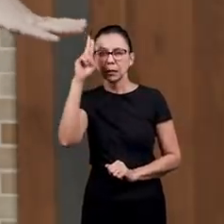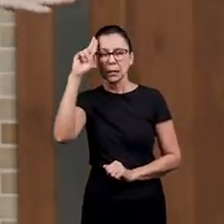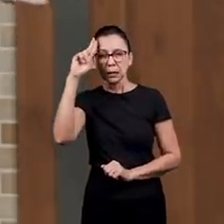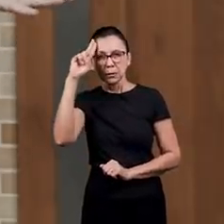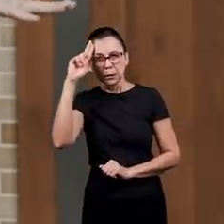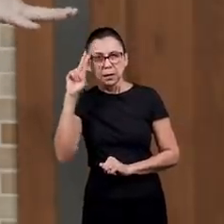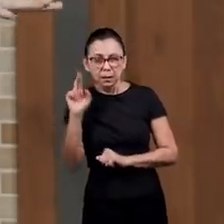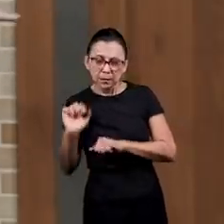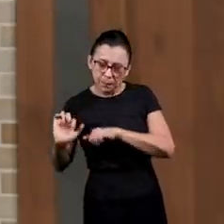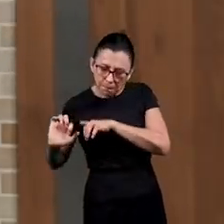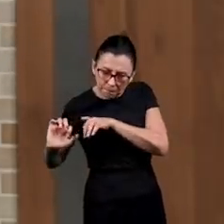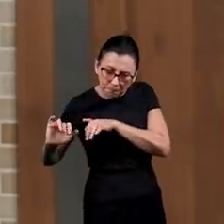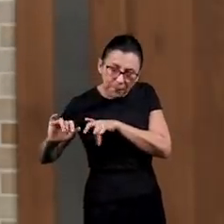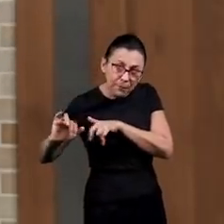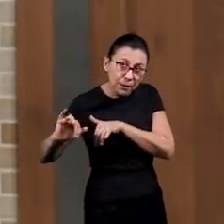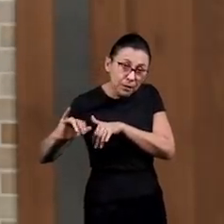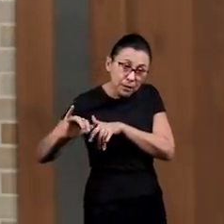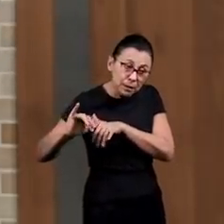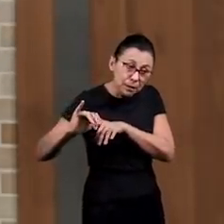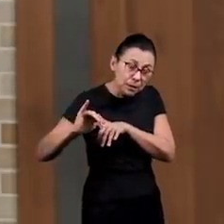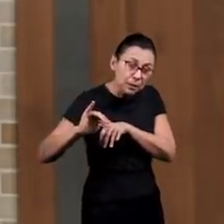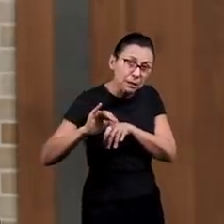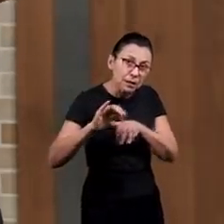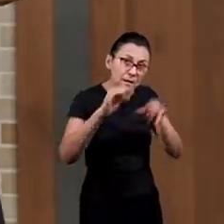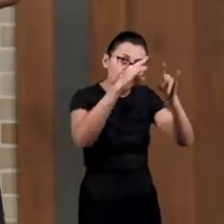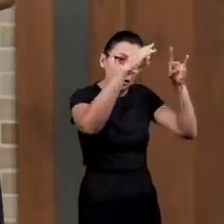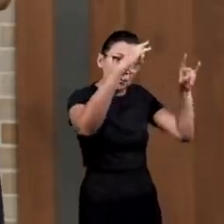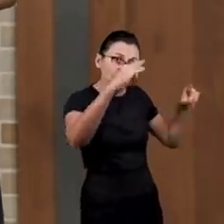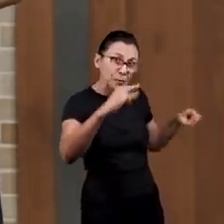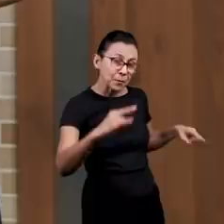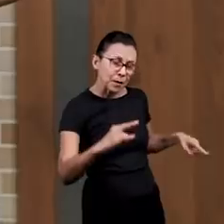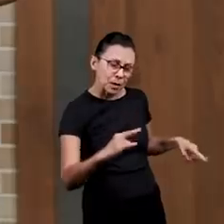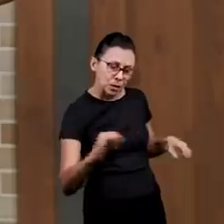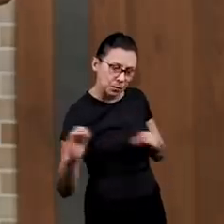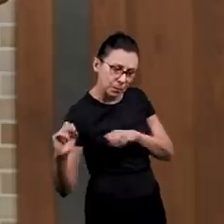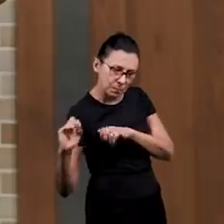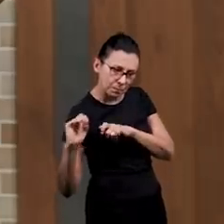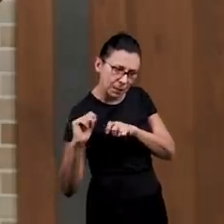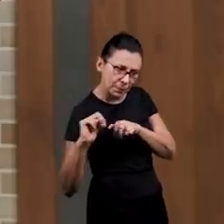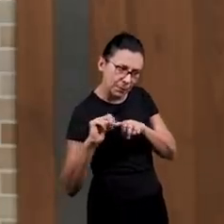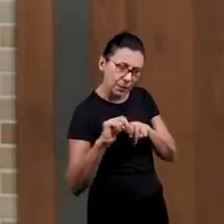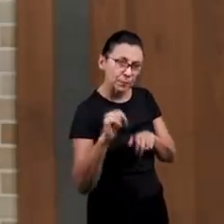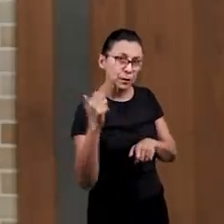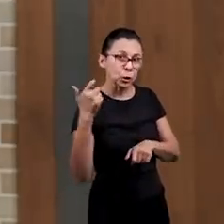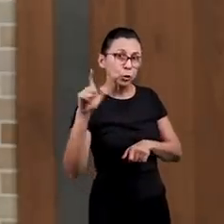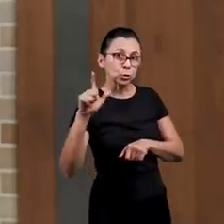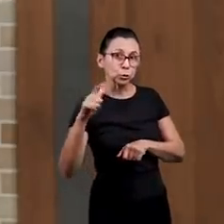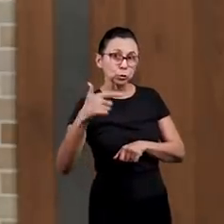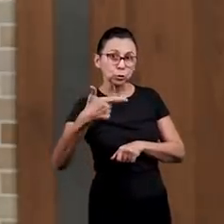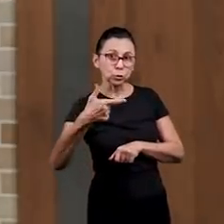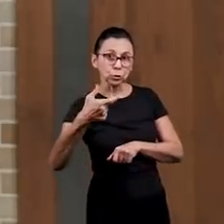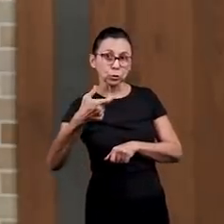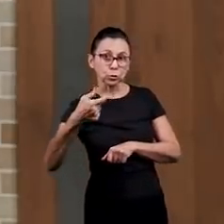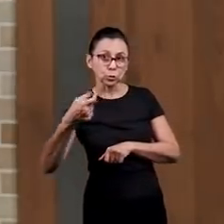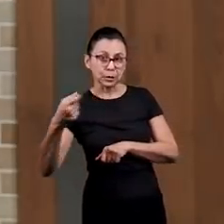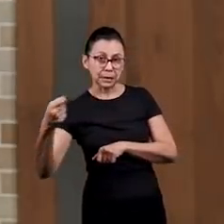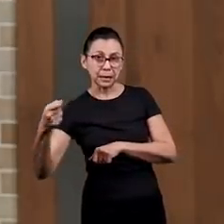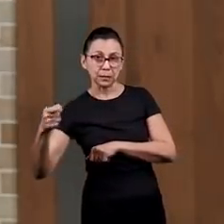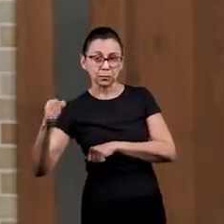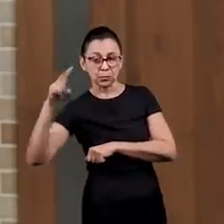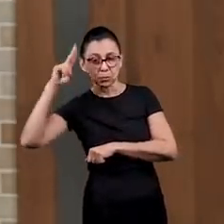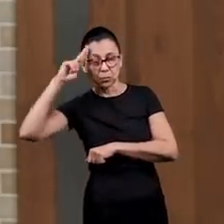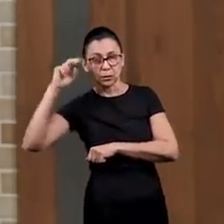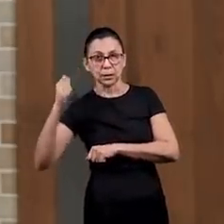do acampamento dos midianitas. E depois, os outros soldados, os 200